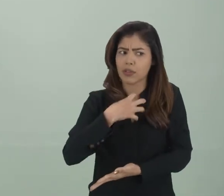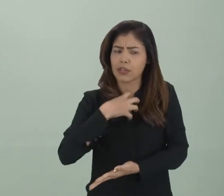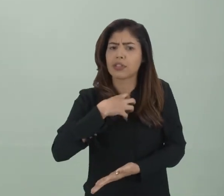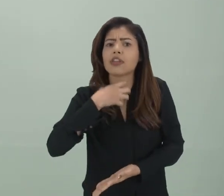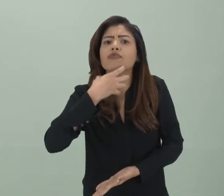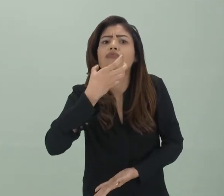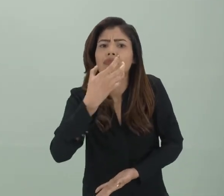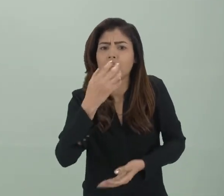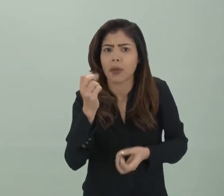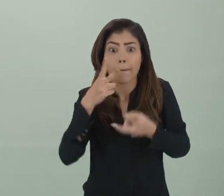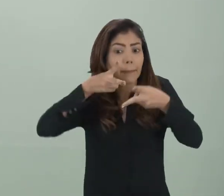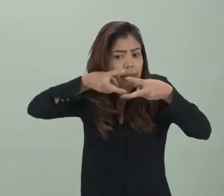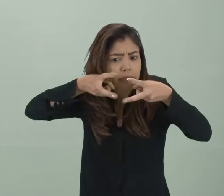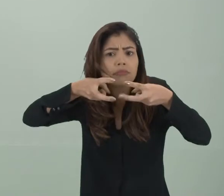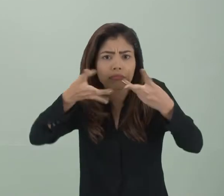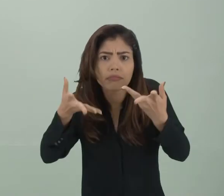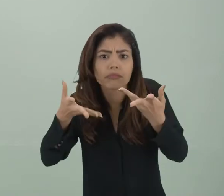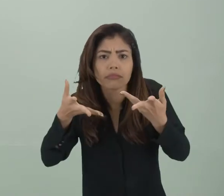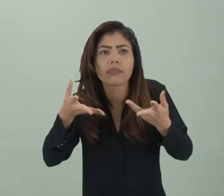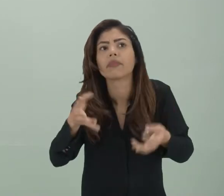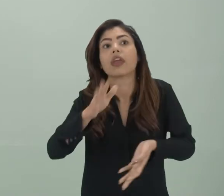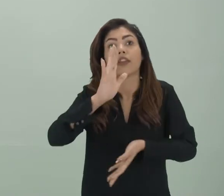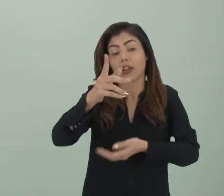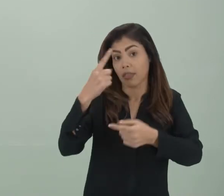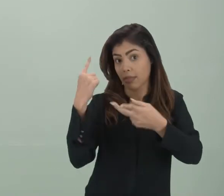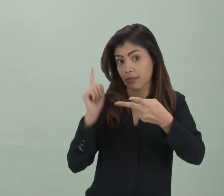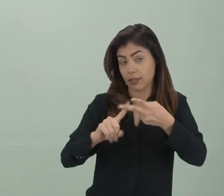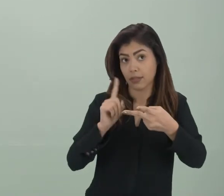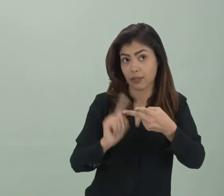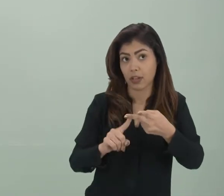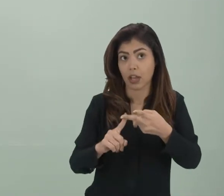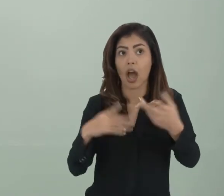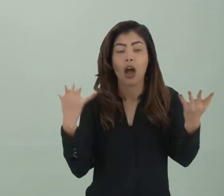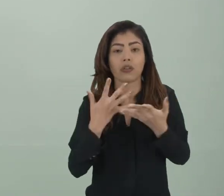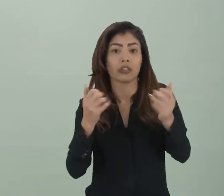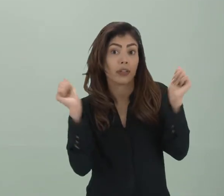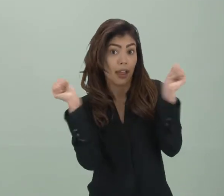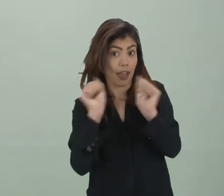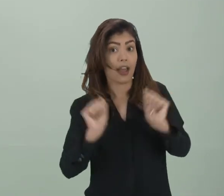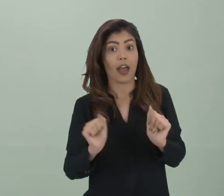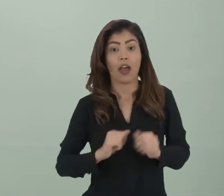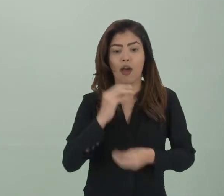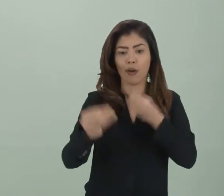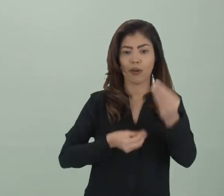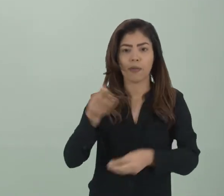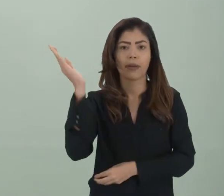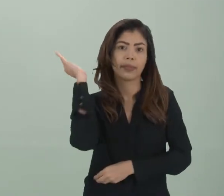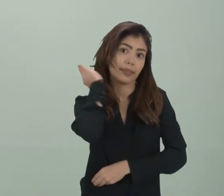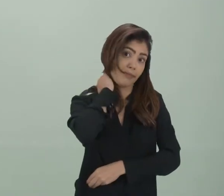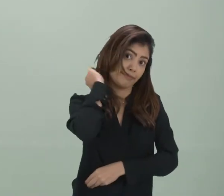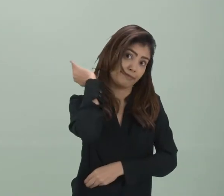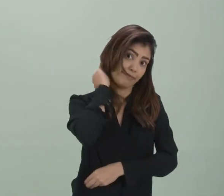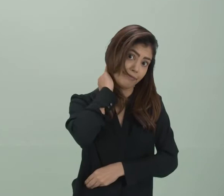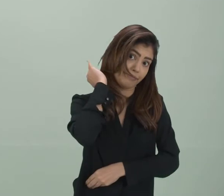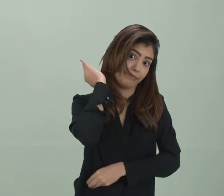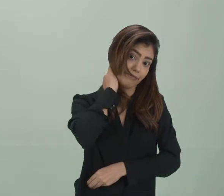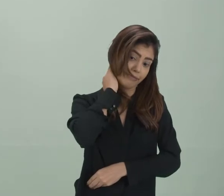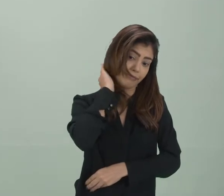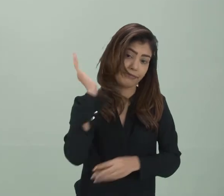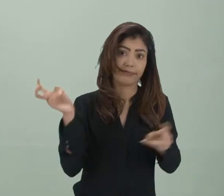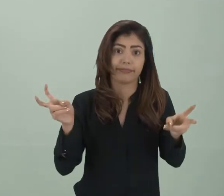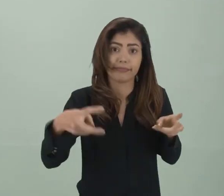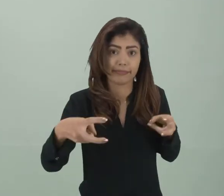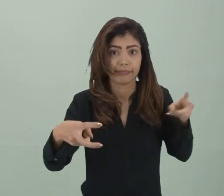se percebe uma ironia. Na segunda frase diz: hoje eu estou animado como o bicho preguiça. Também uma